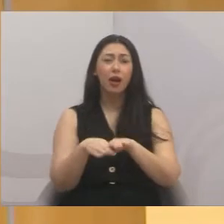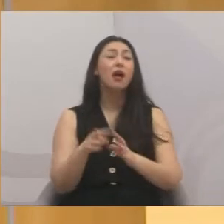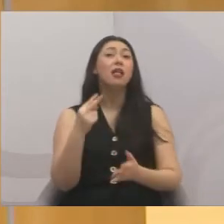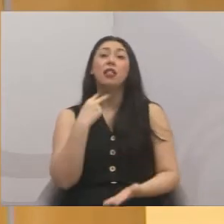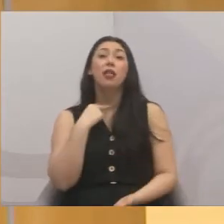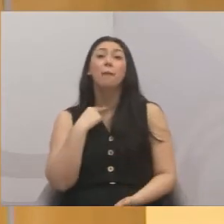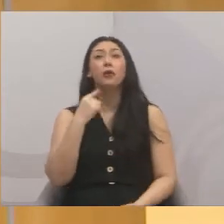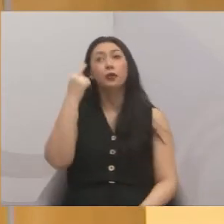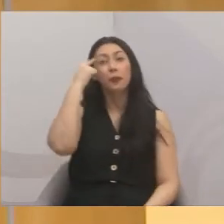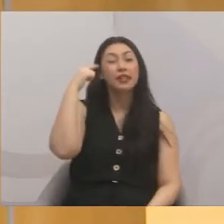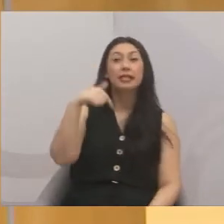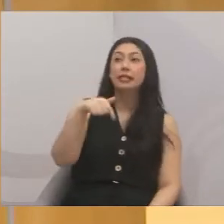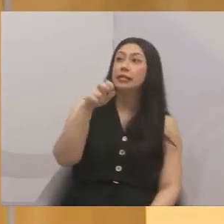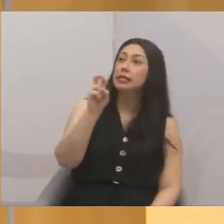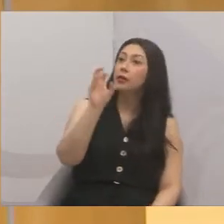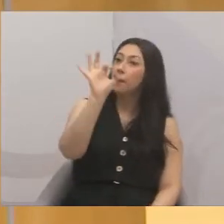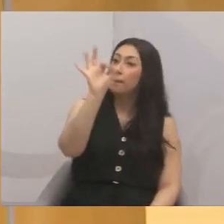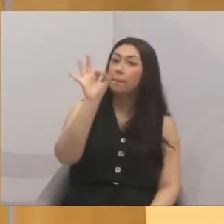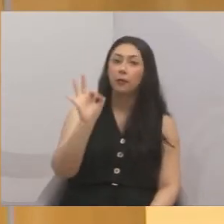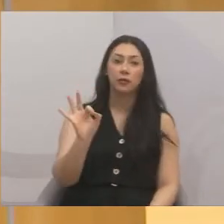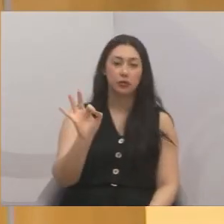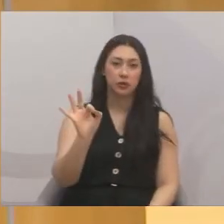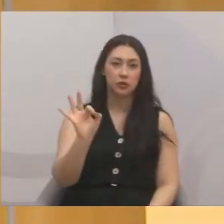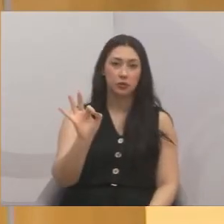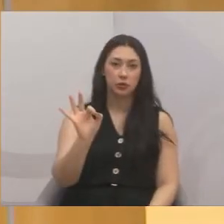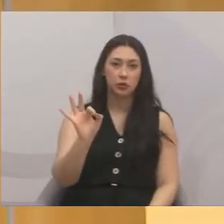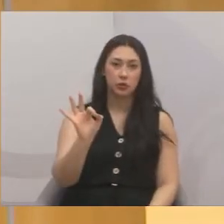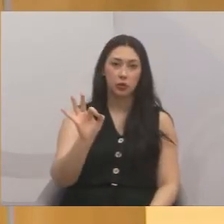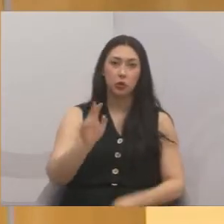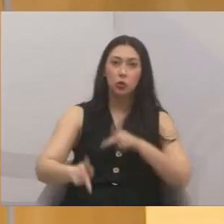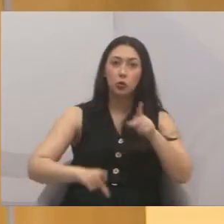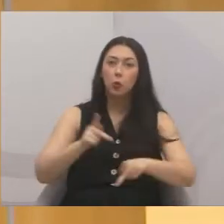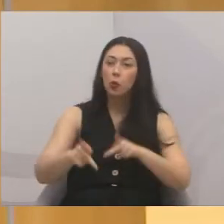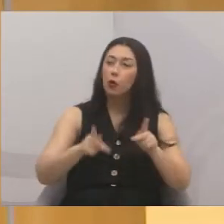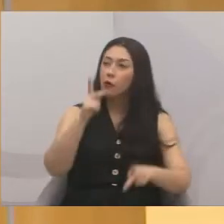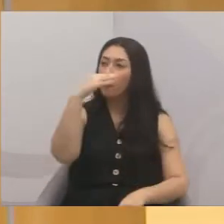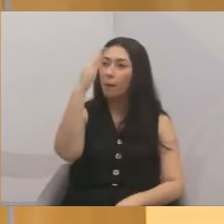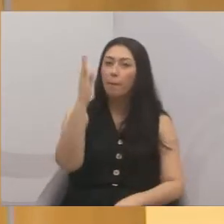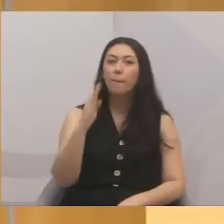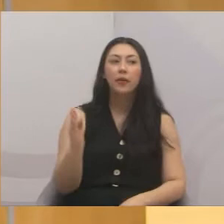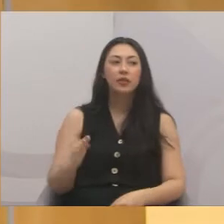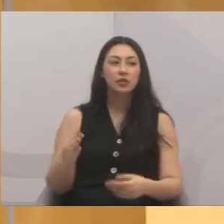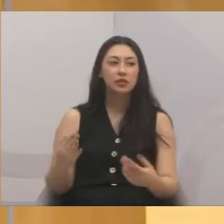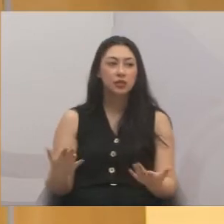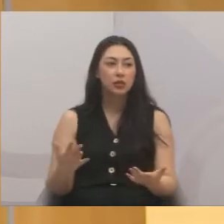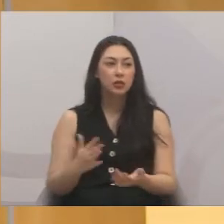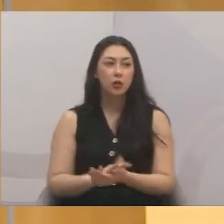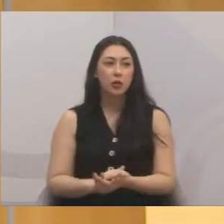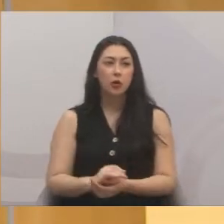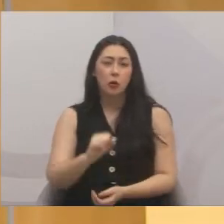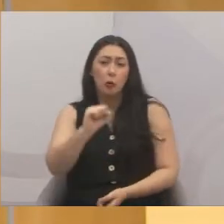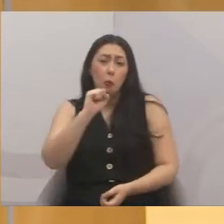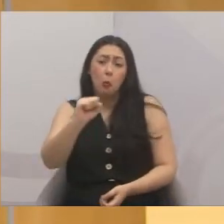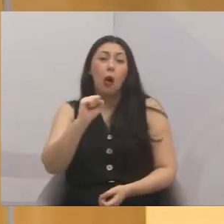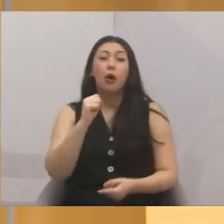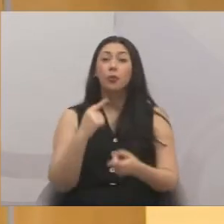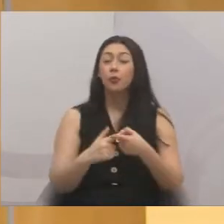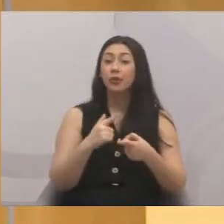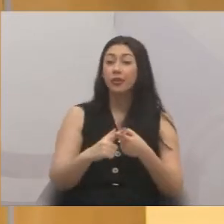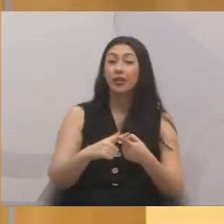que 75% da população brasileira, dados de homicídio pelo Atlas da Violência, é a população negra.